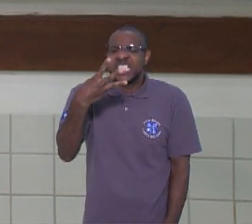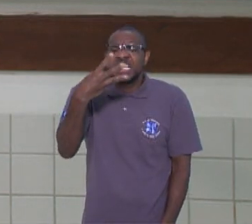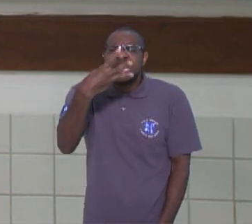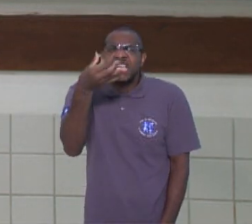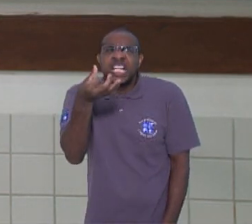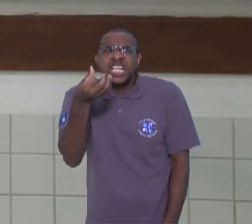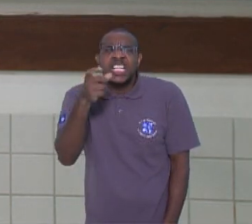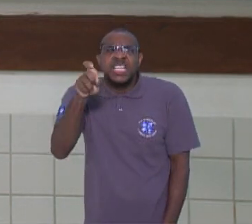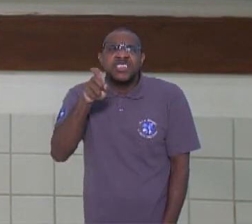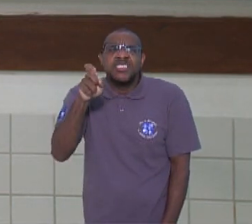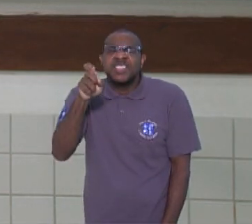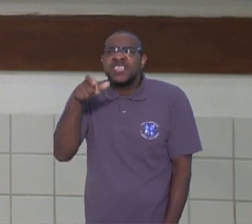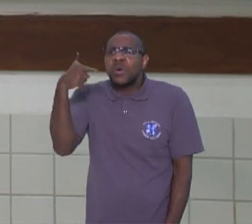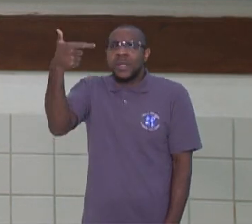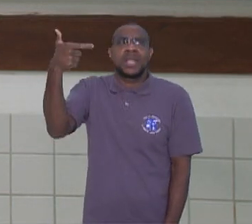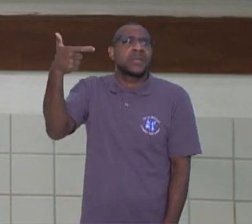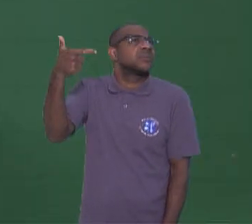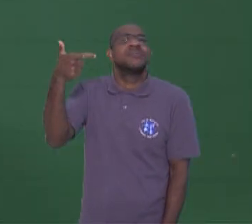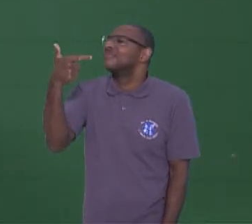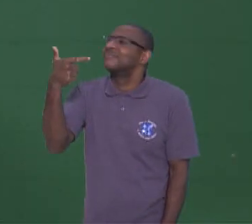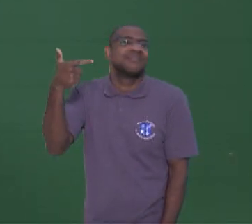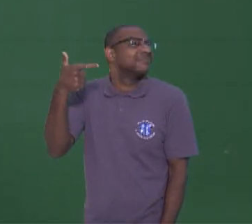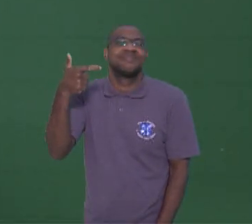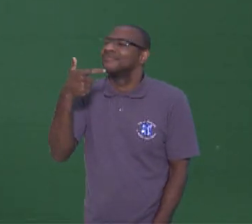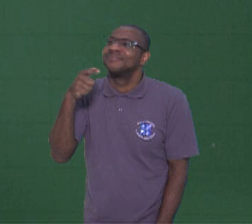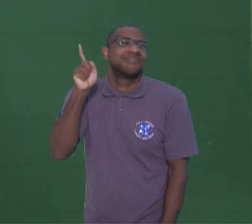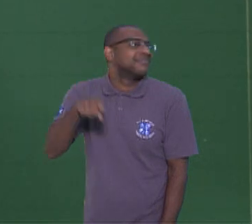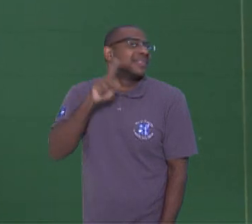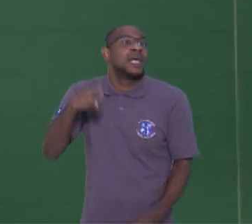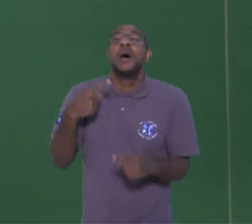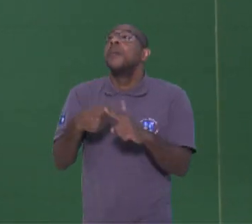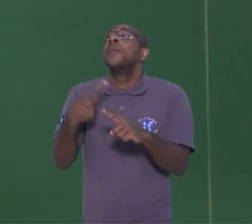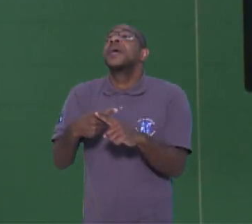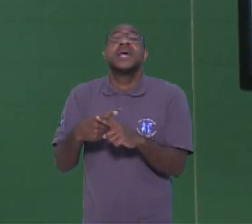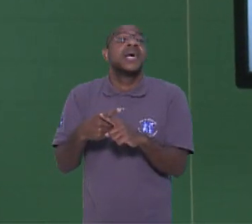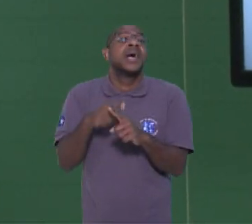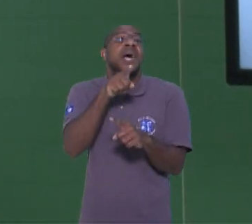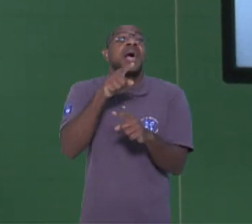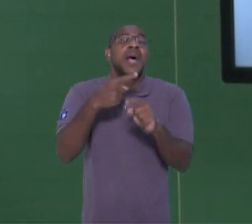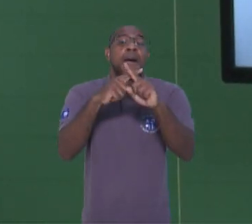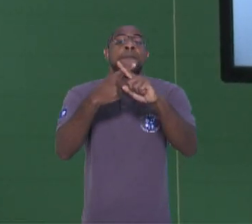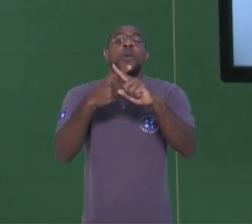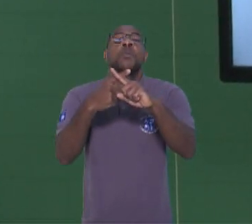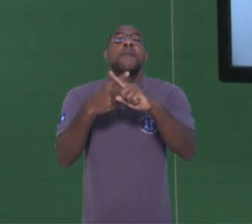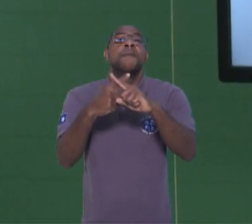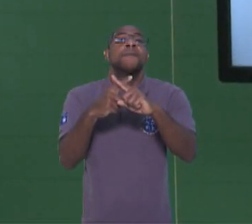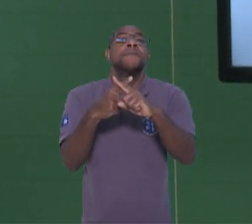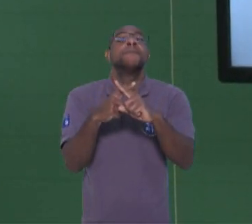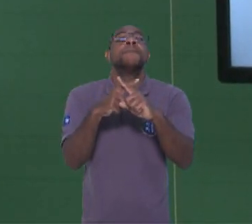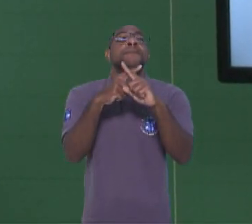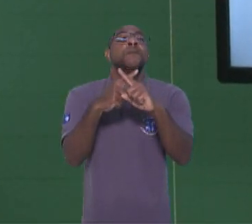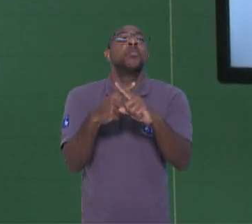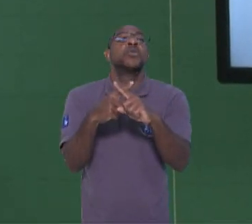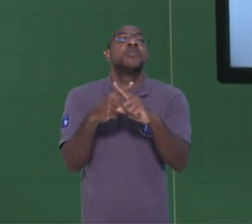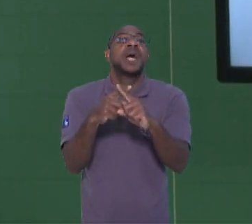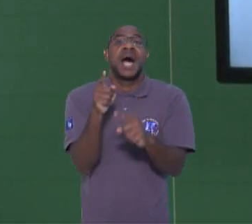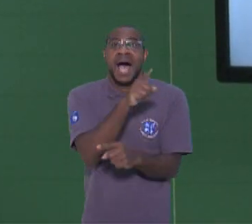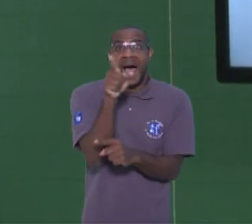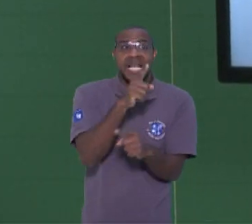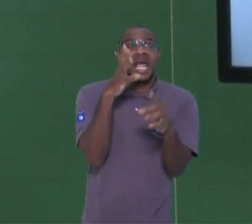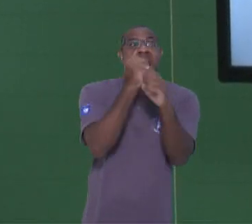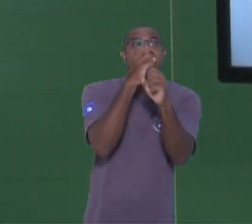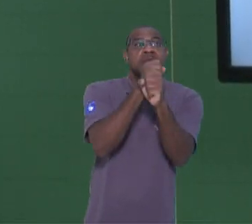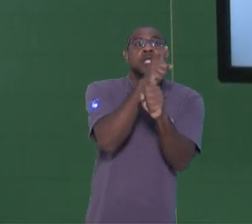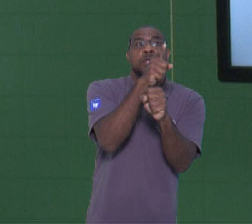Voltei. Aqui, por que que isso? Porque aqui é uma multiplicação. Então não posso. Aqui é uma soma. E